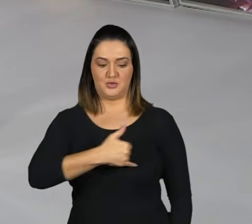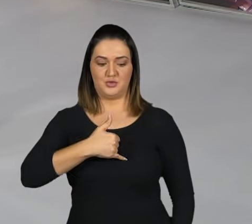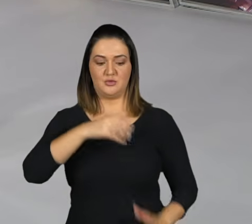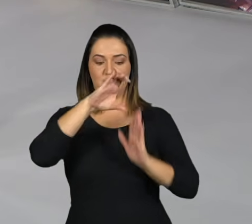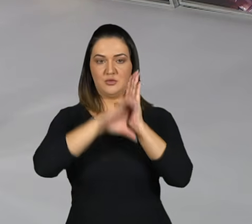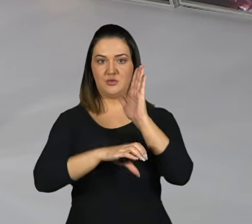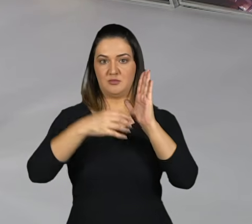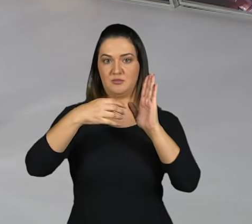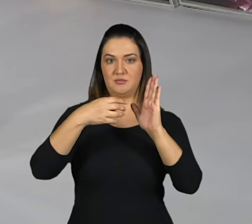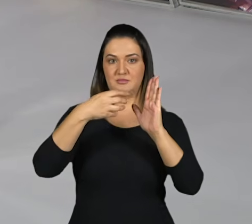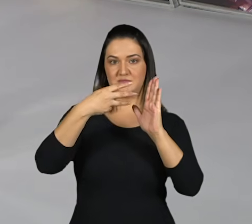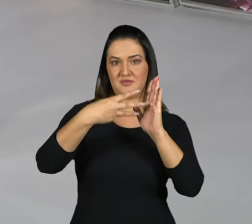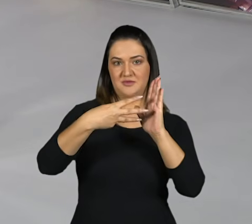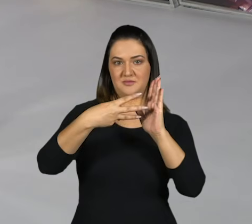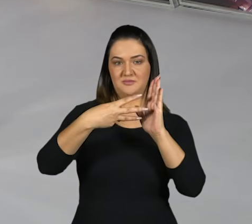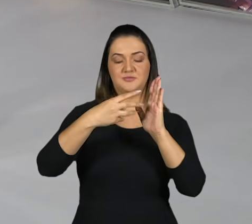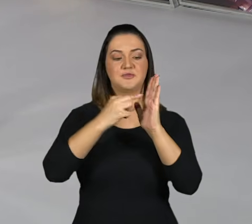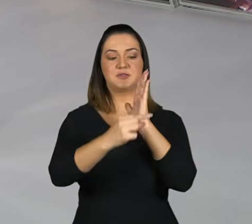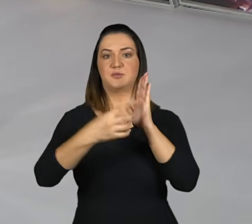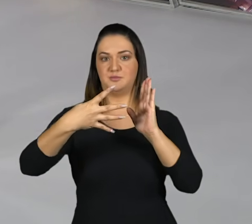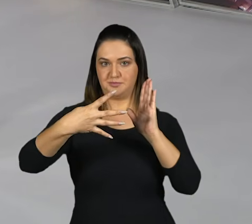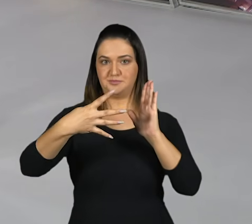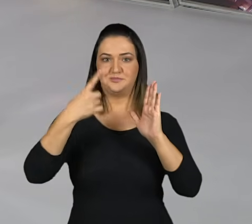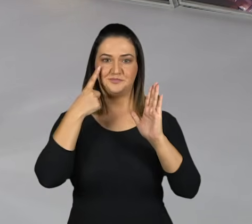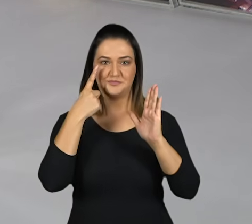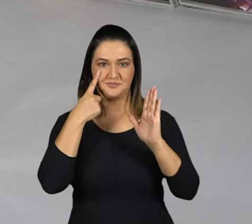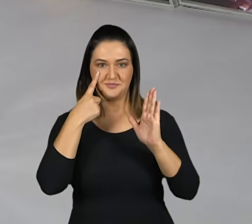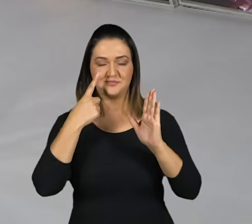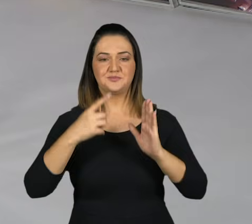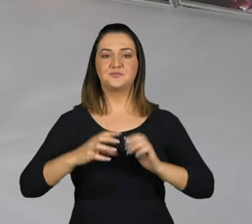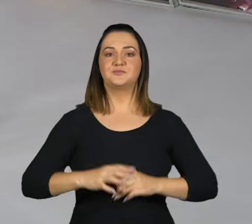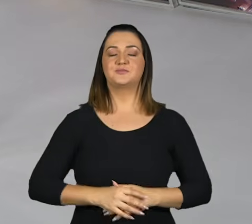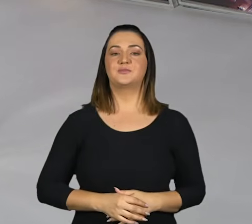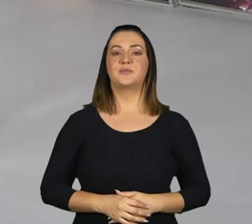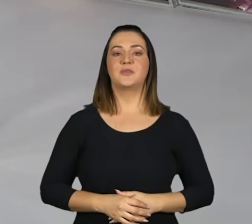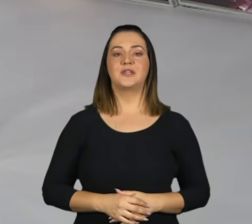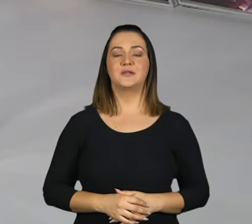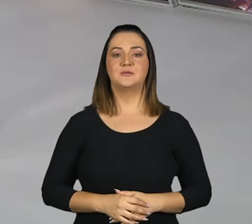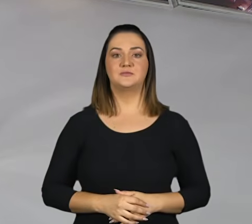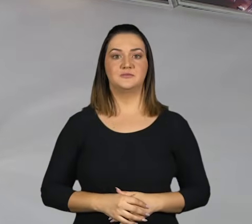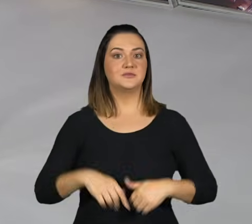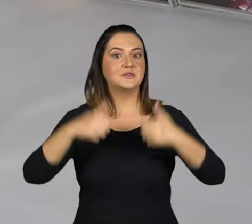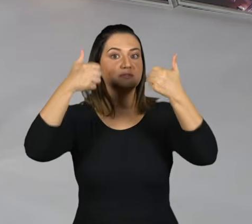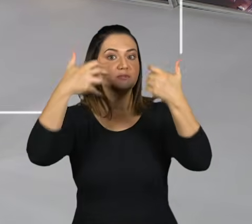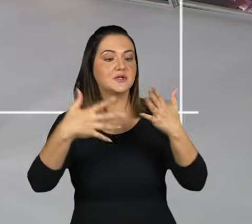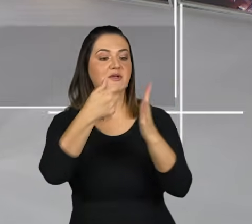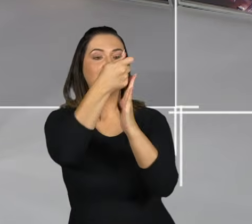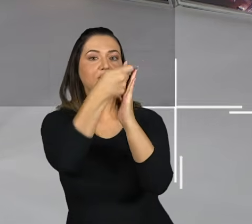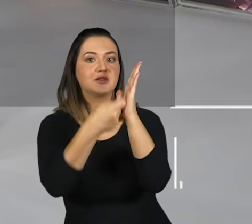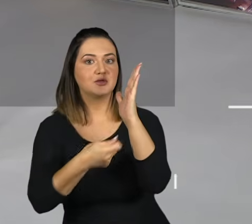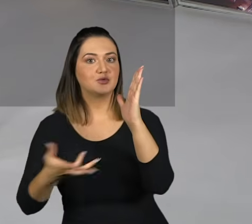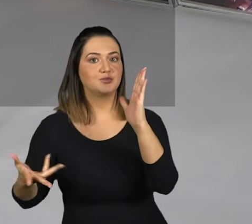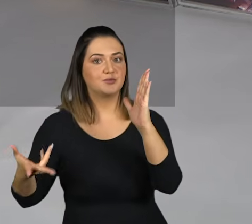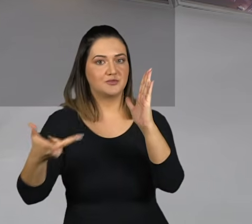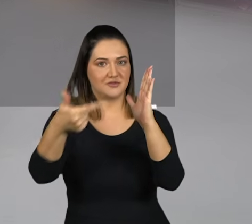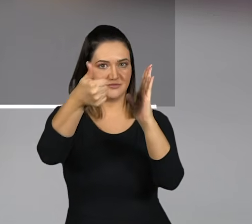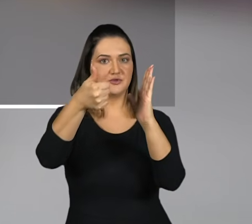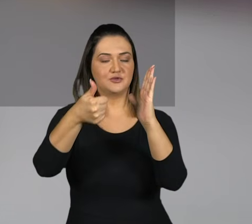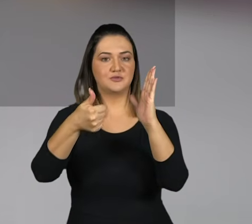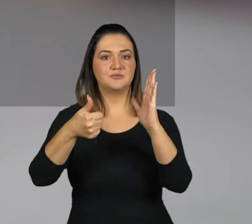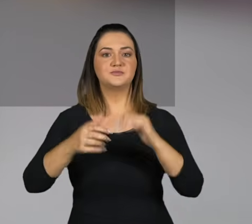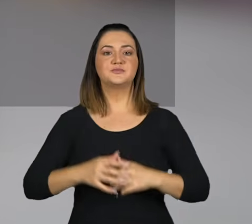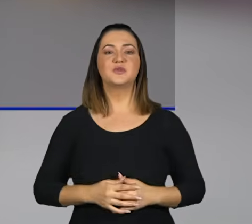aqui, capítulo 3, opa, passei demais, agora sim, capítulo 3, verso 4, olha que texto